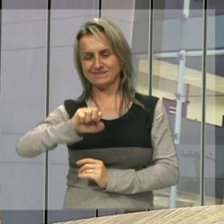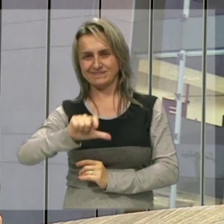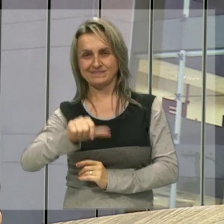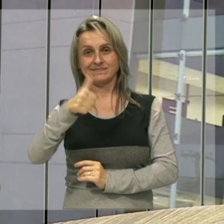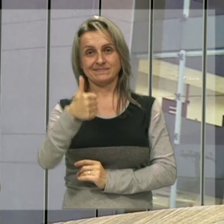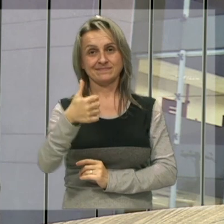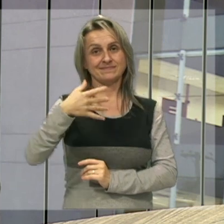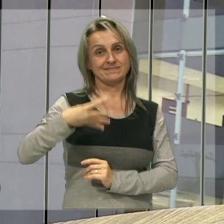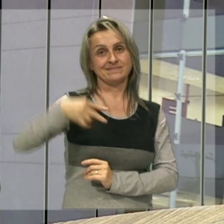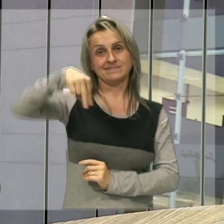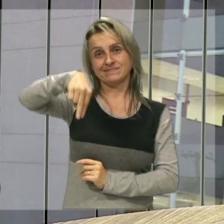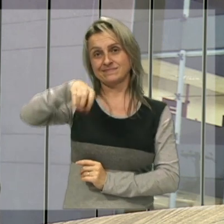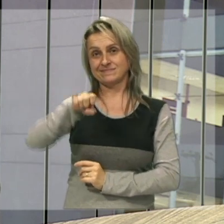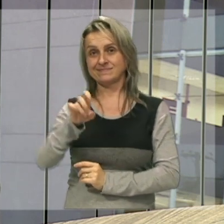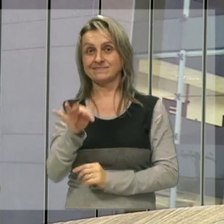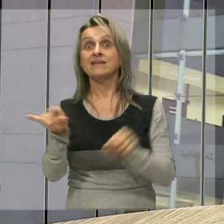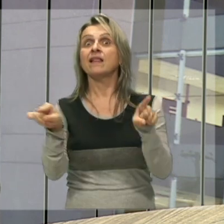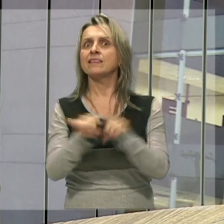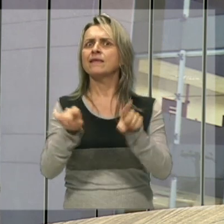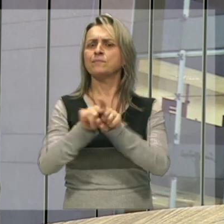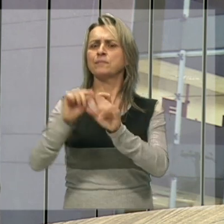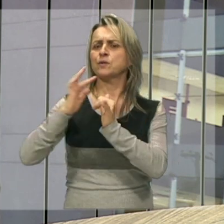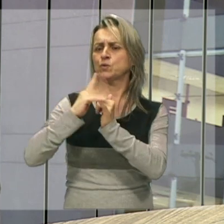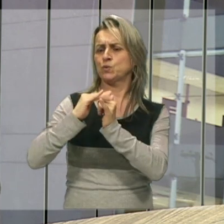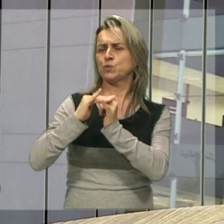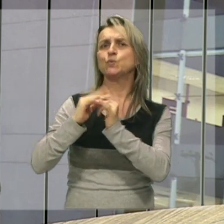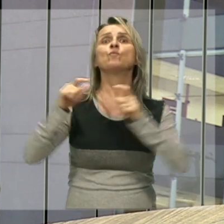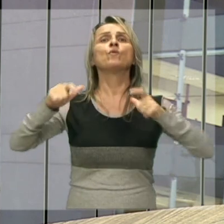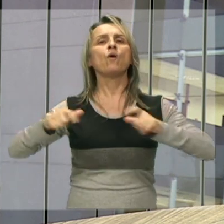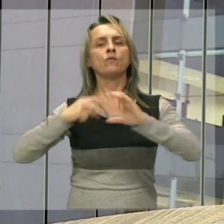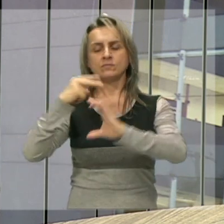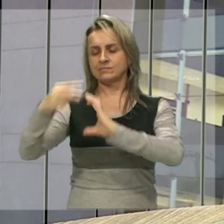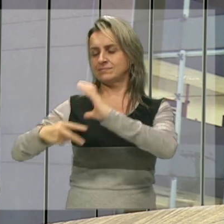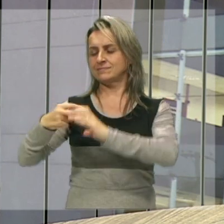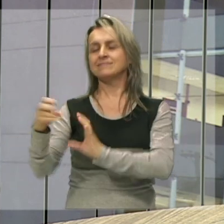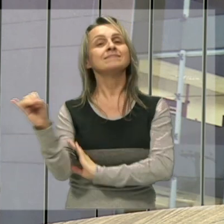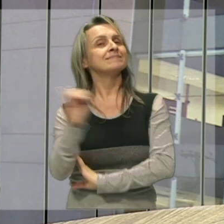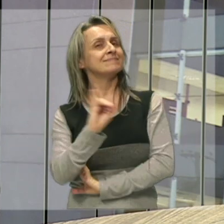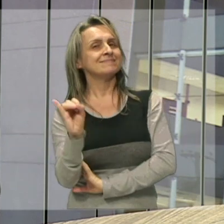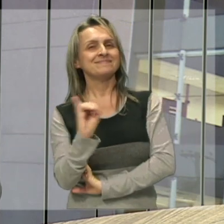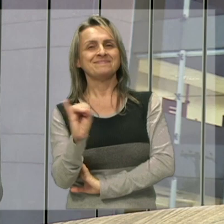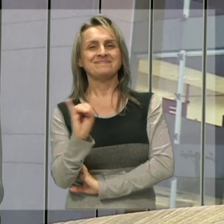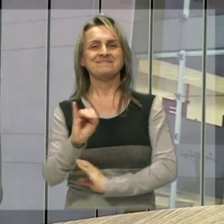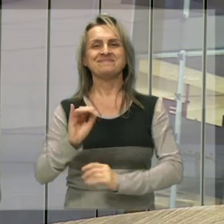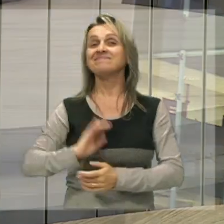também no YouTube da Câmara de Vereadores de Itajaí. Até o próximo Câmara Aberta.